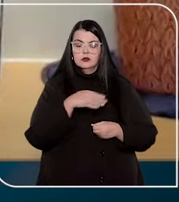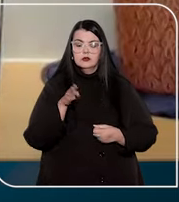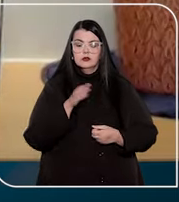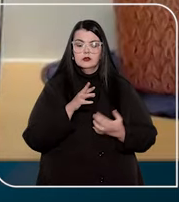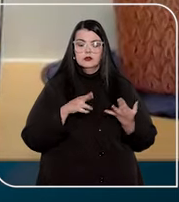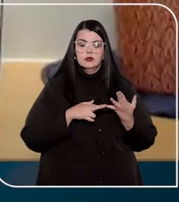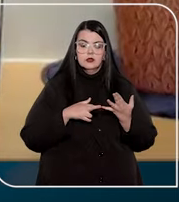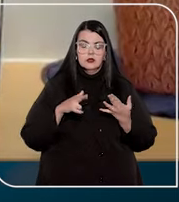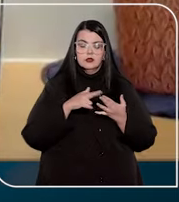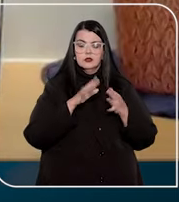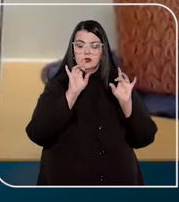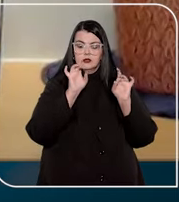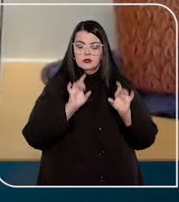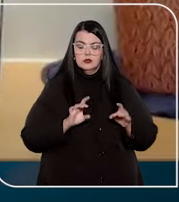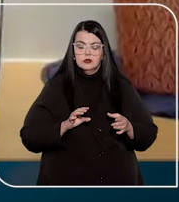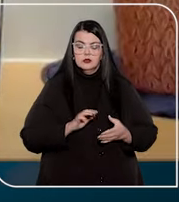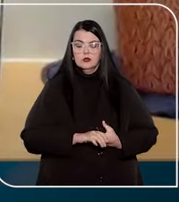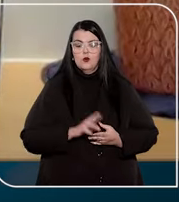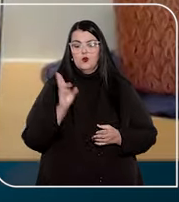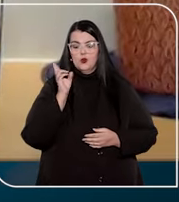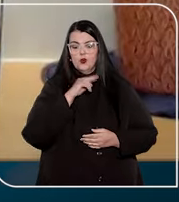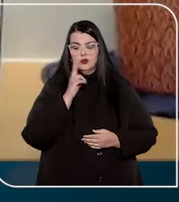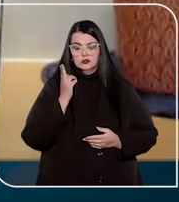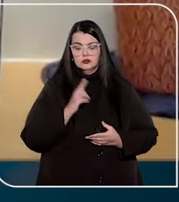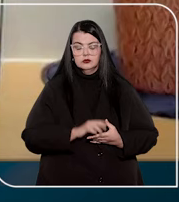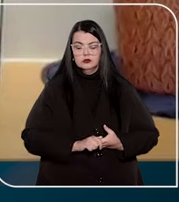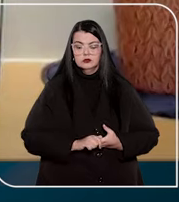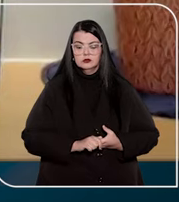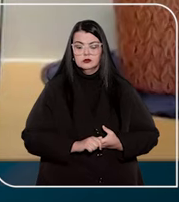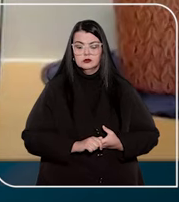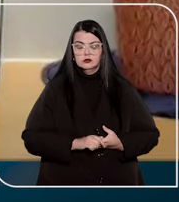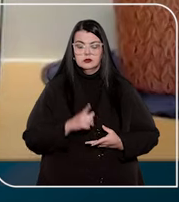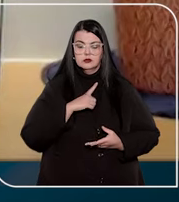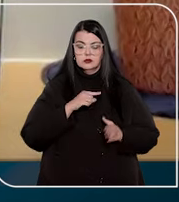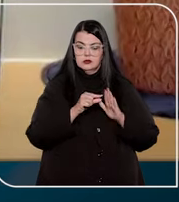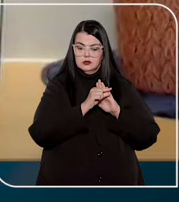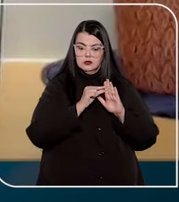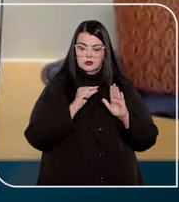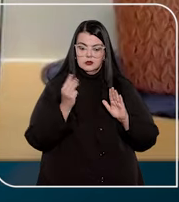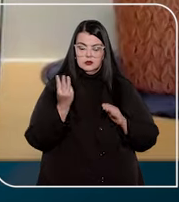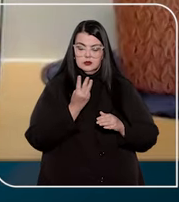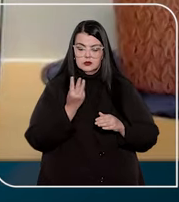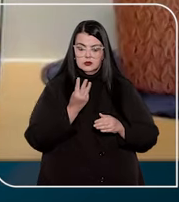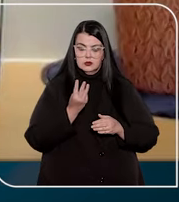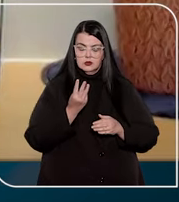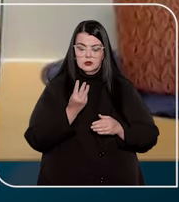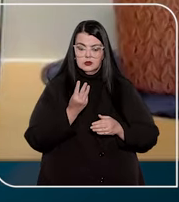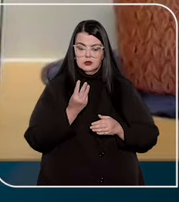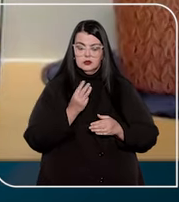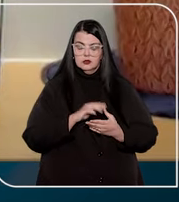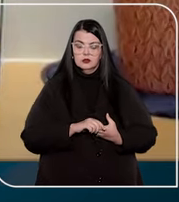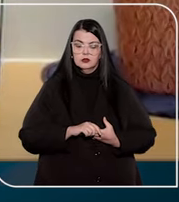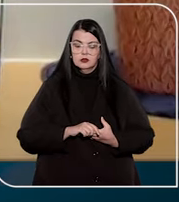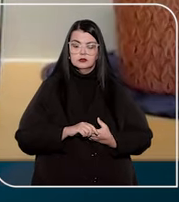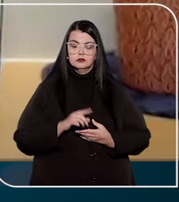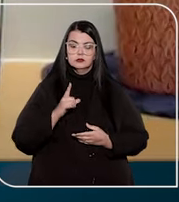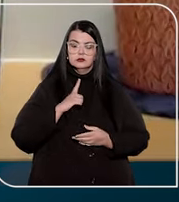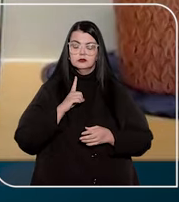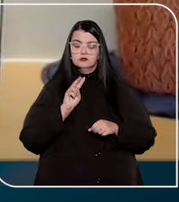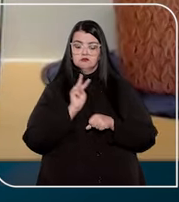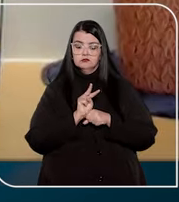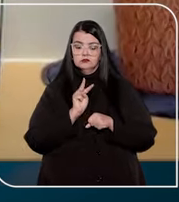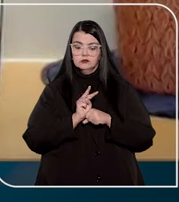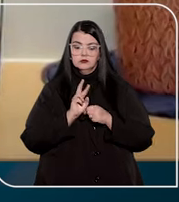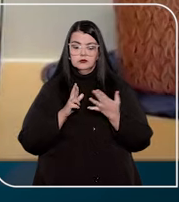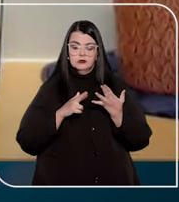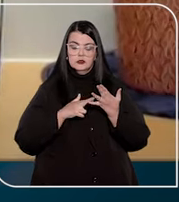especial, extraordinário ou qualquer medida urgente. E nesse caso, do inciso 3 de 1030, que é o sobrestamento do